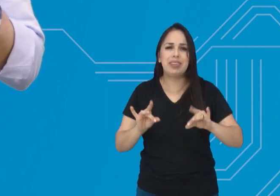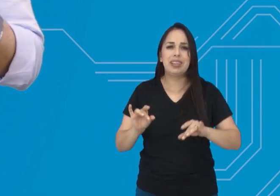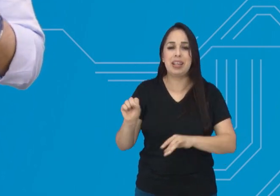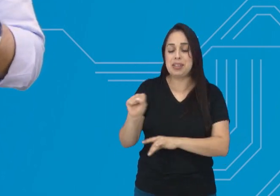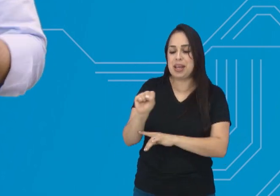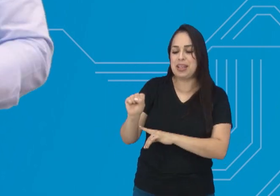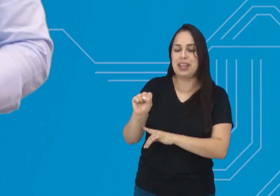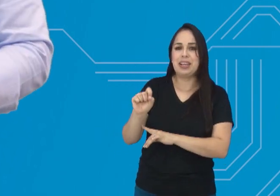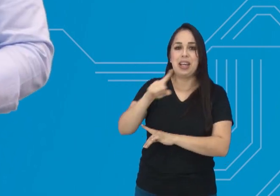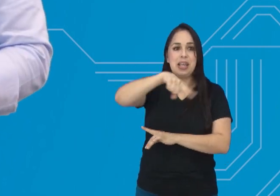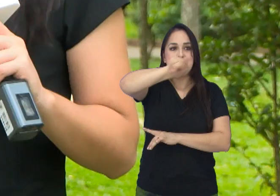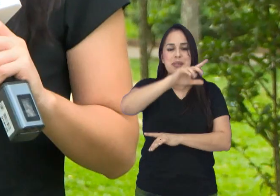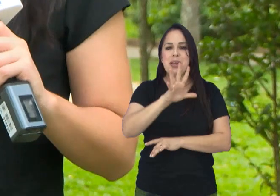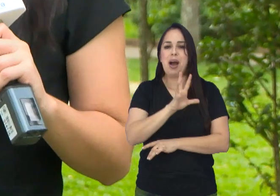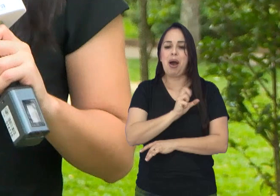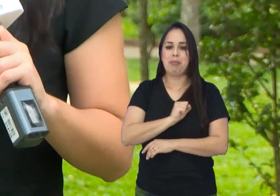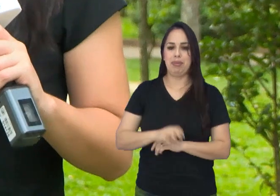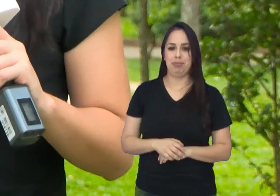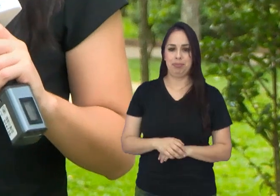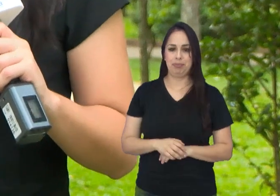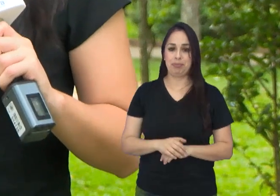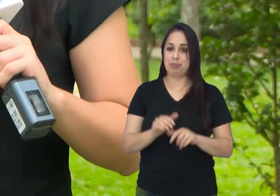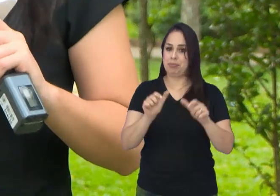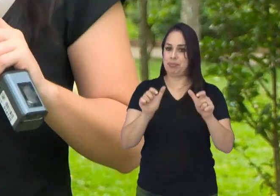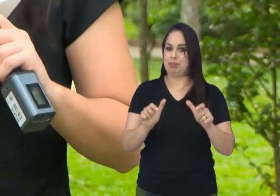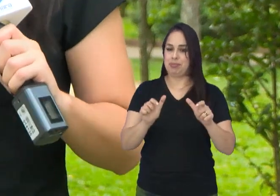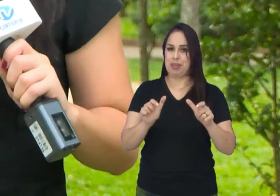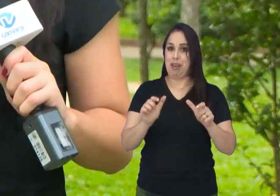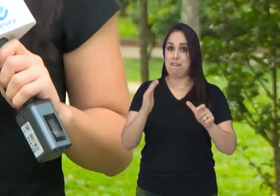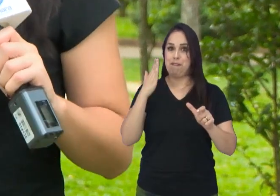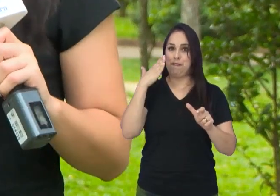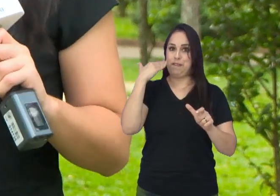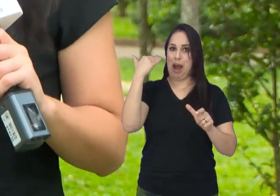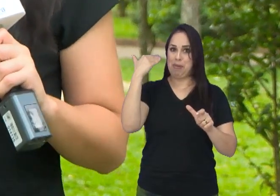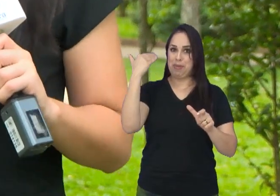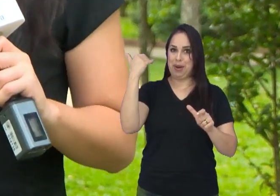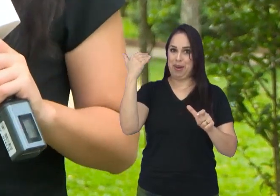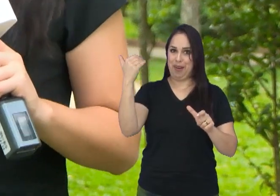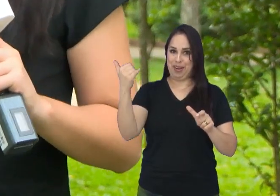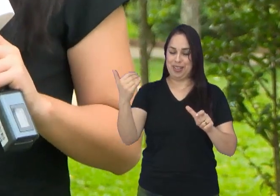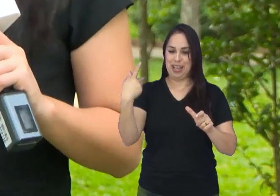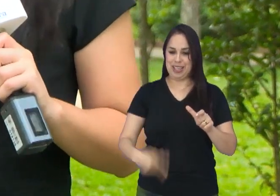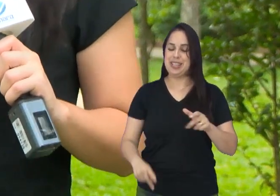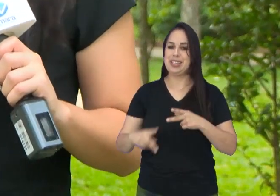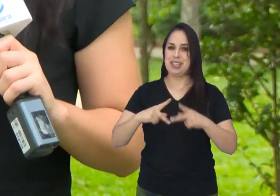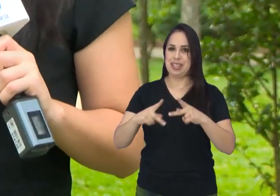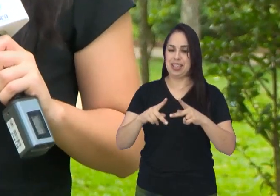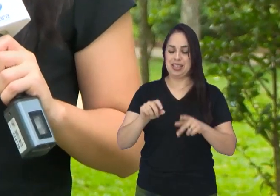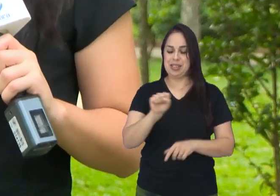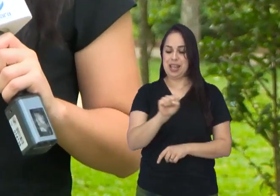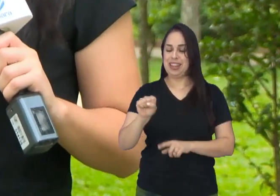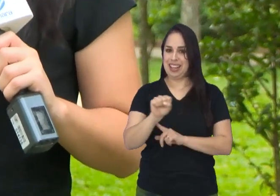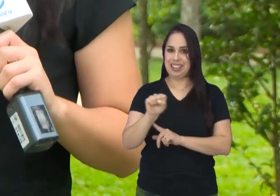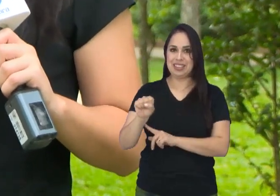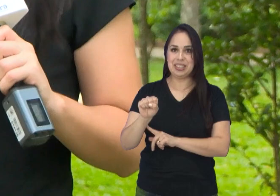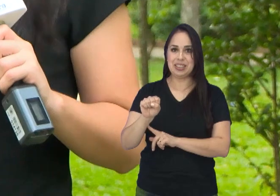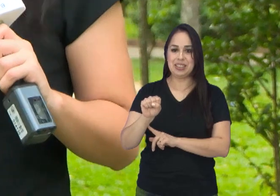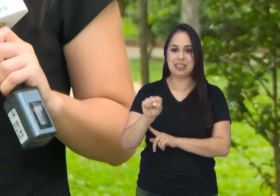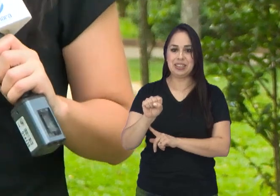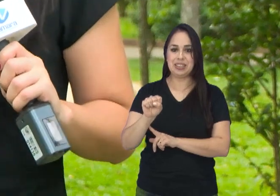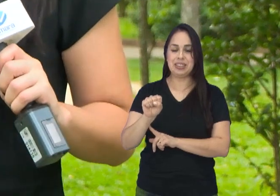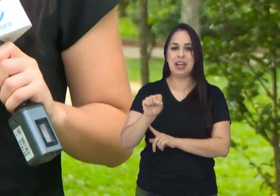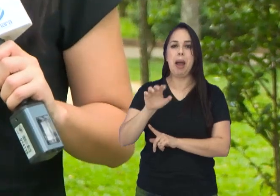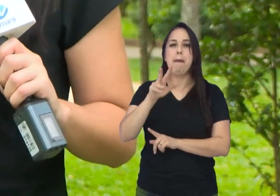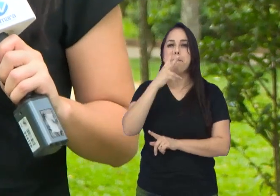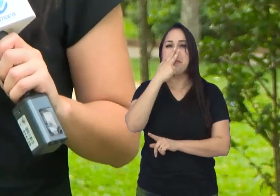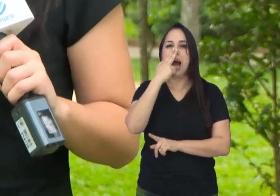por tantos moradores. Um dos bairros mais populosos de São José dos Campos, o Jardim Satélite já virou uma espécie de